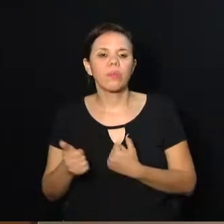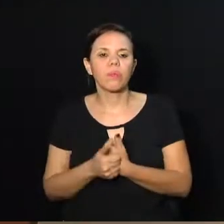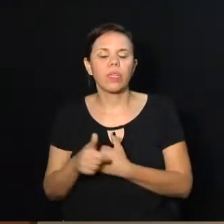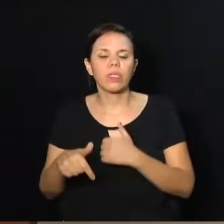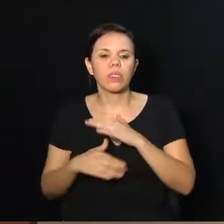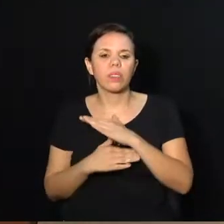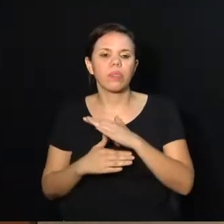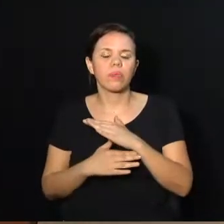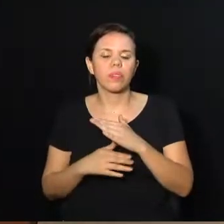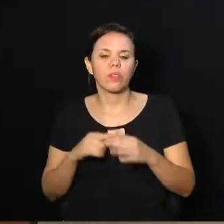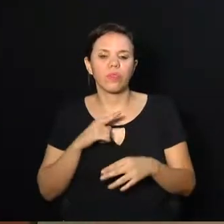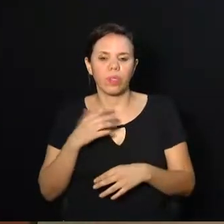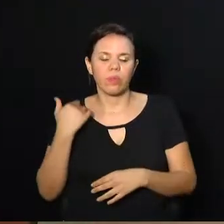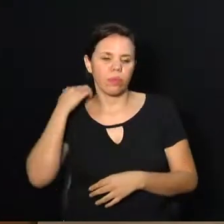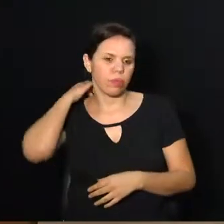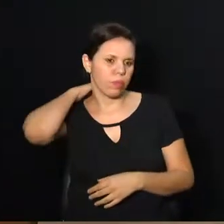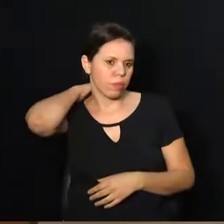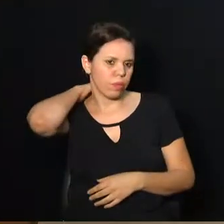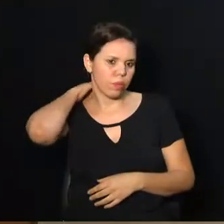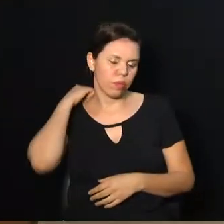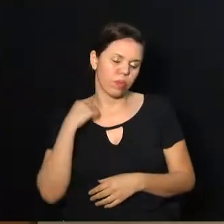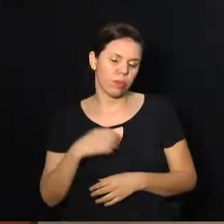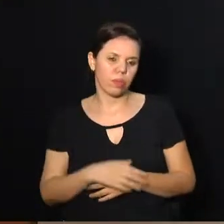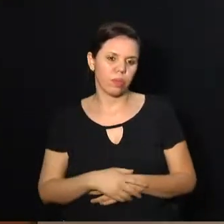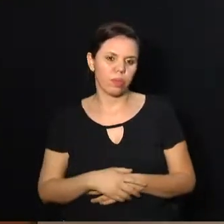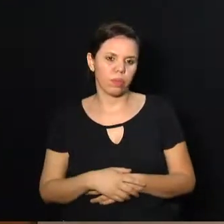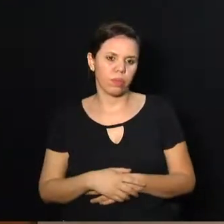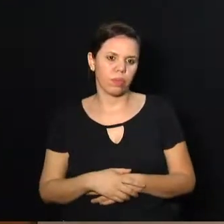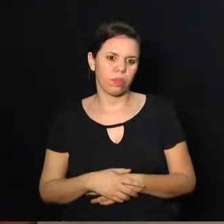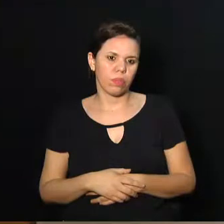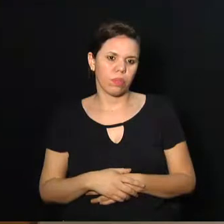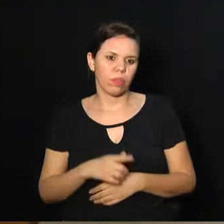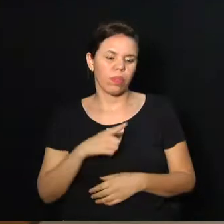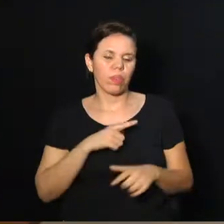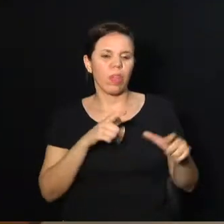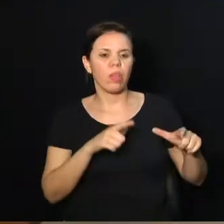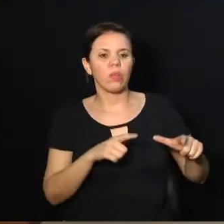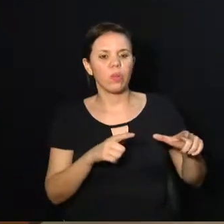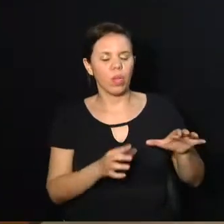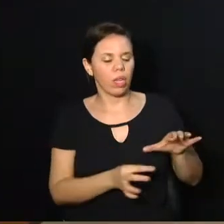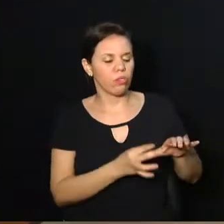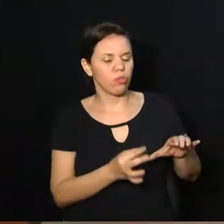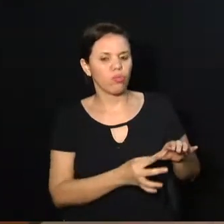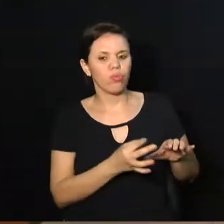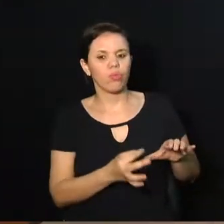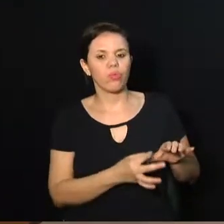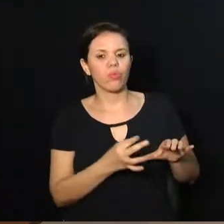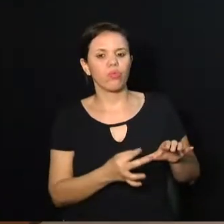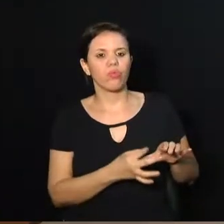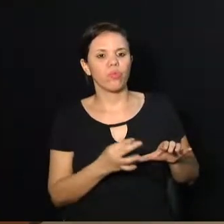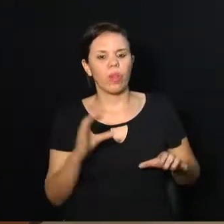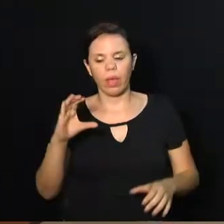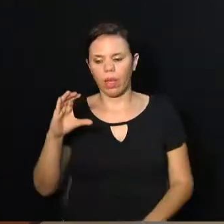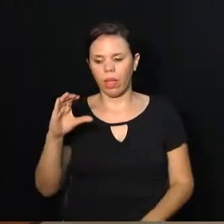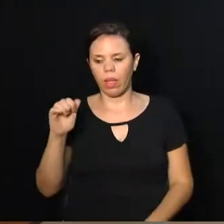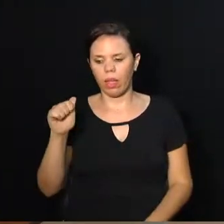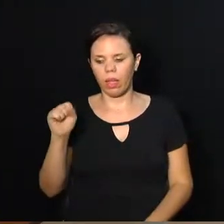Câmara, que tem aquele estúdio de costura, no Cais,